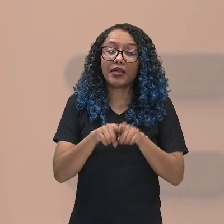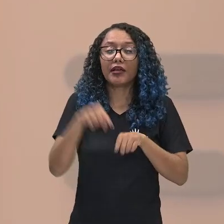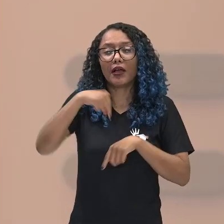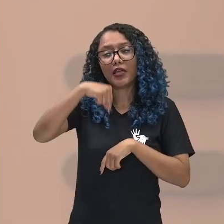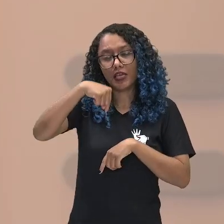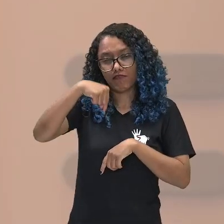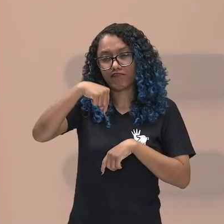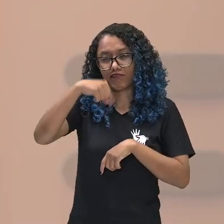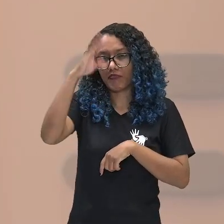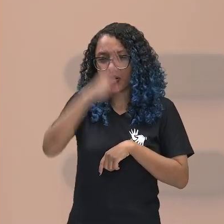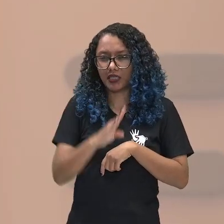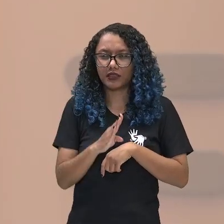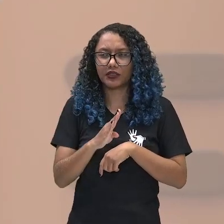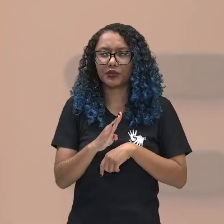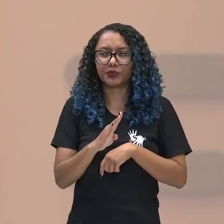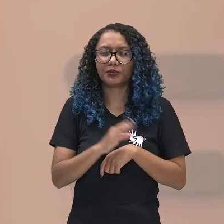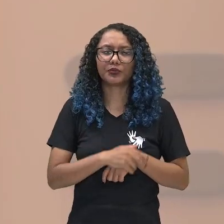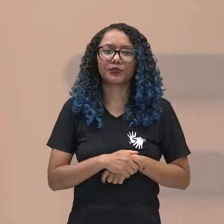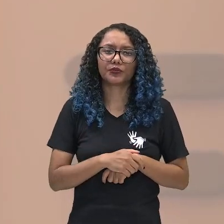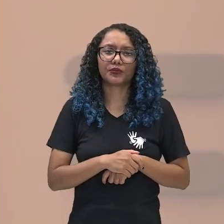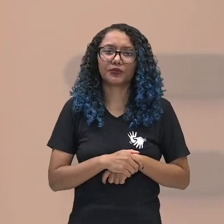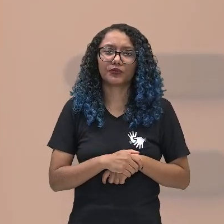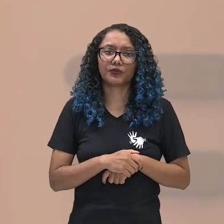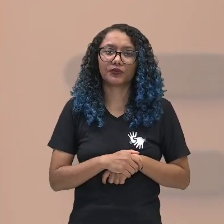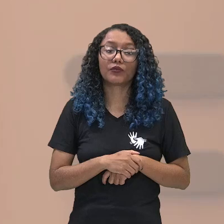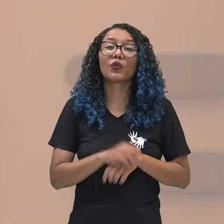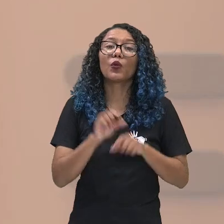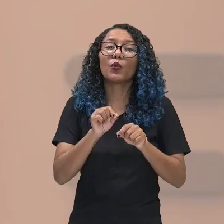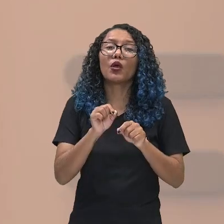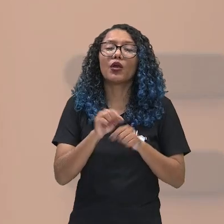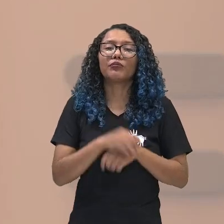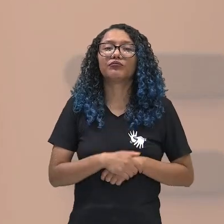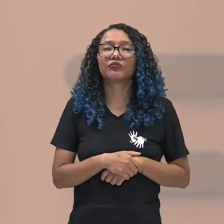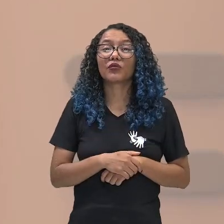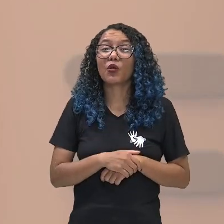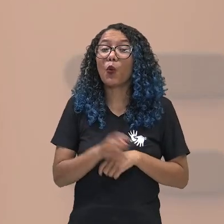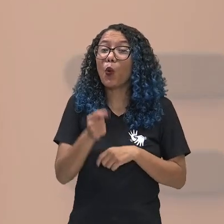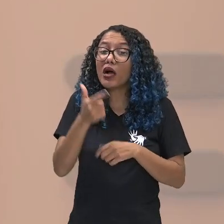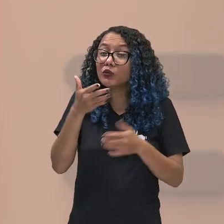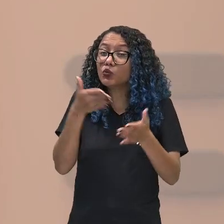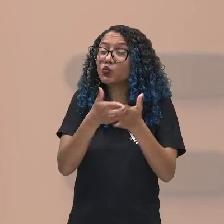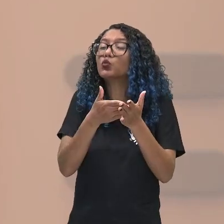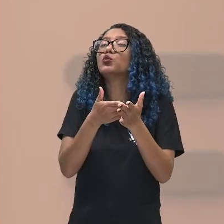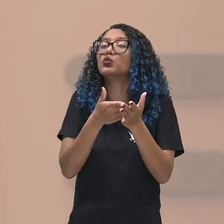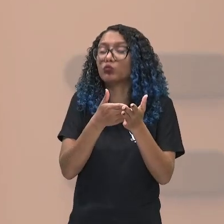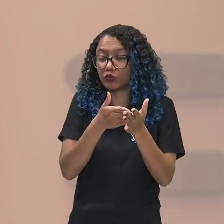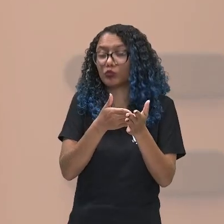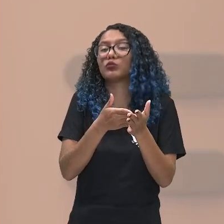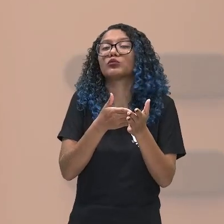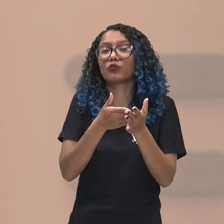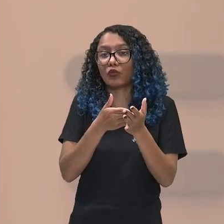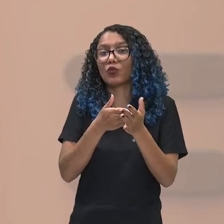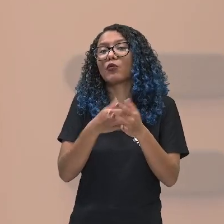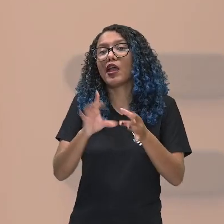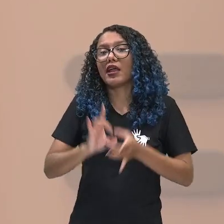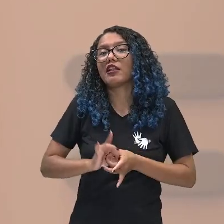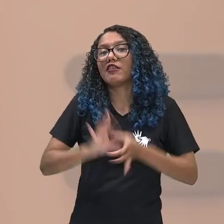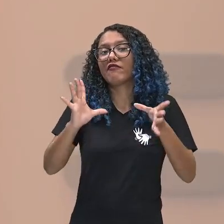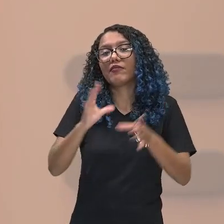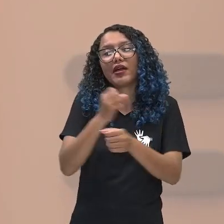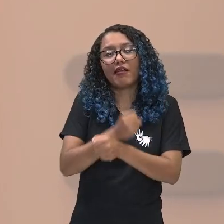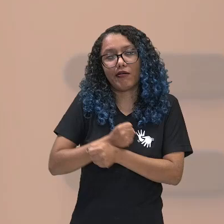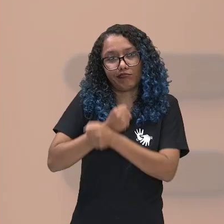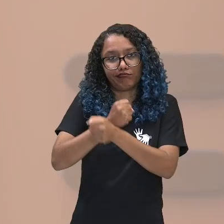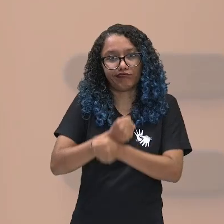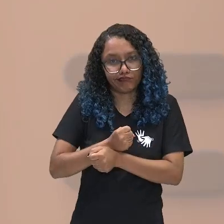país, tá? Seremos, então, um dos últimos países da América a fazer essa parte, então, da